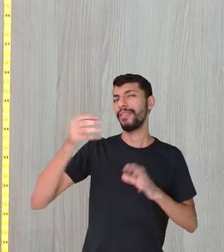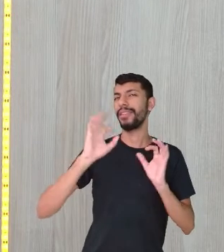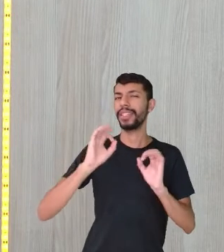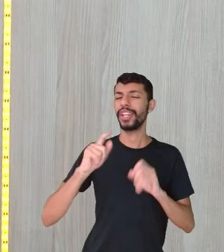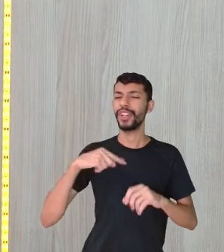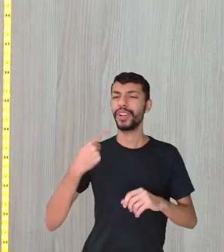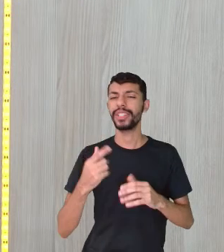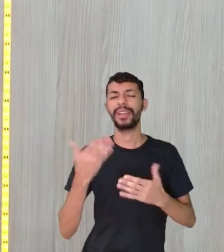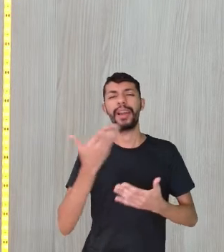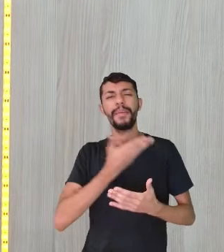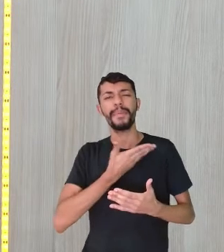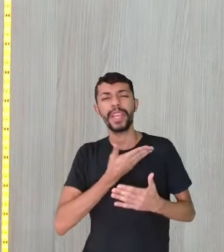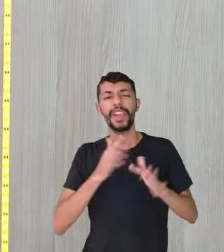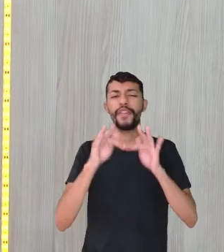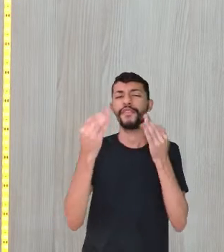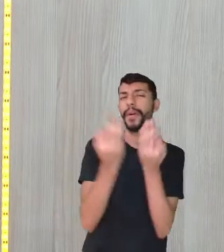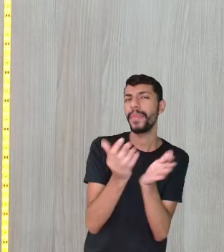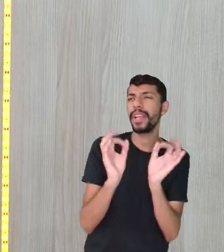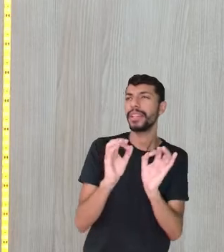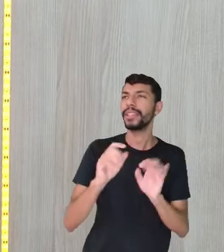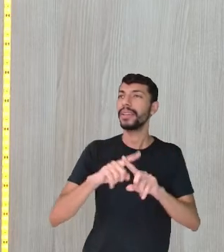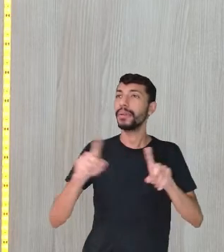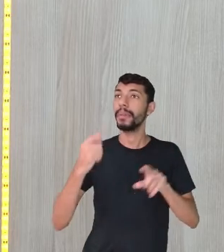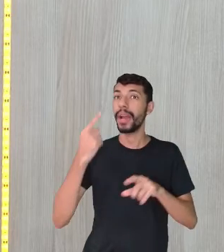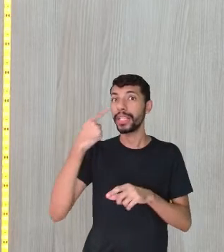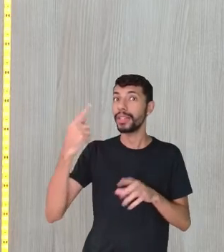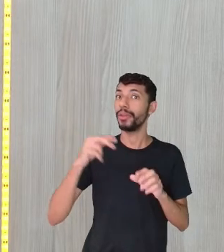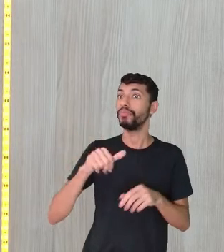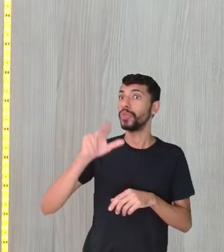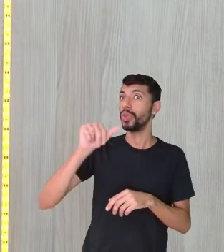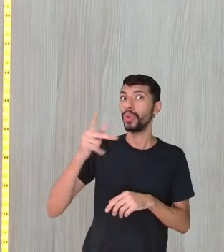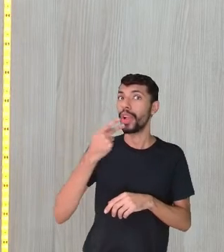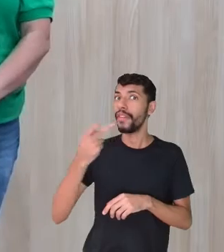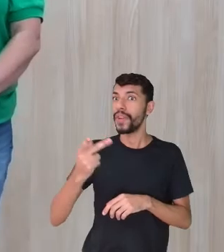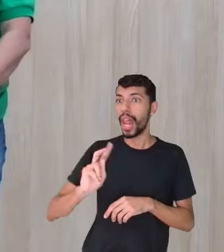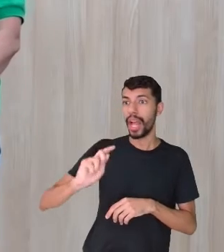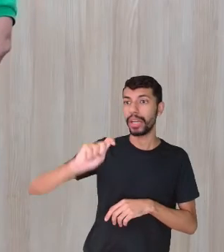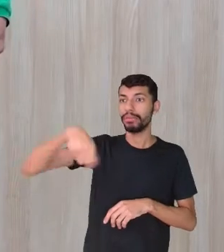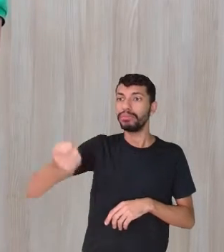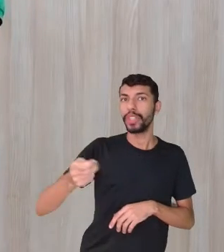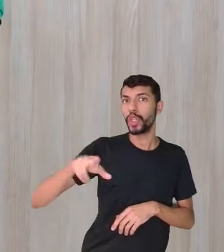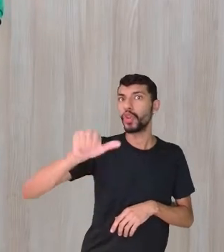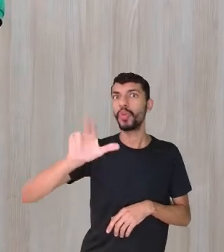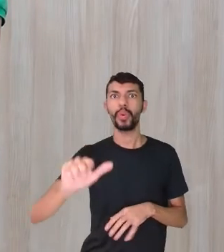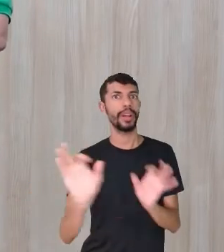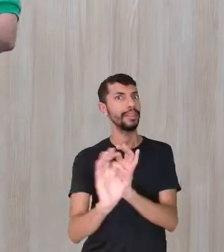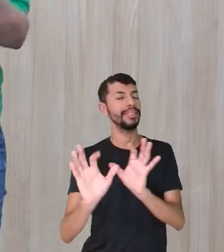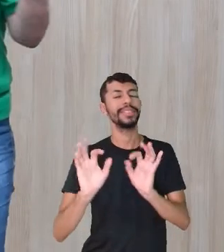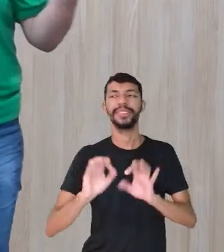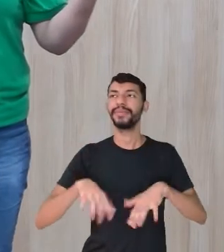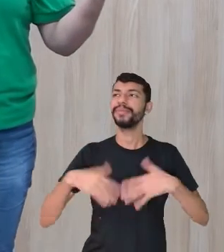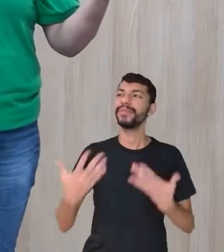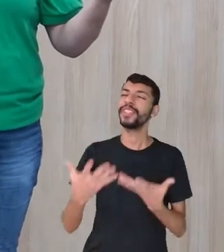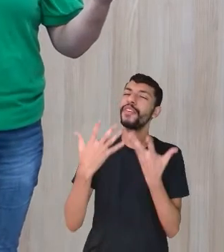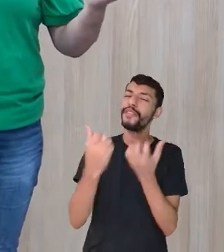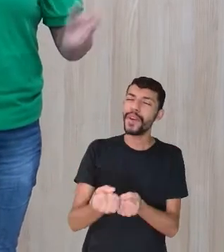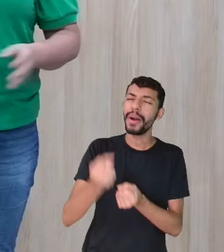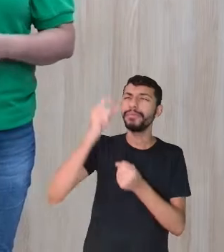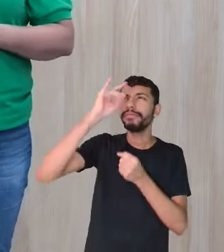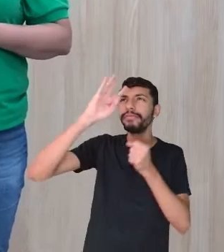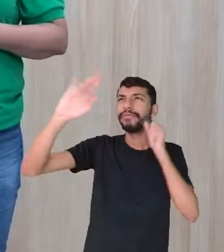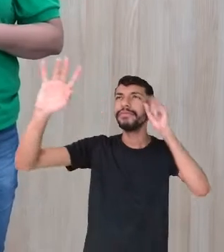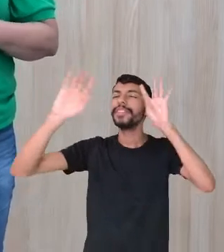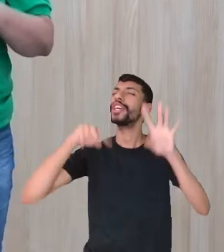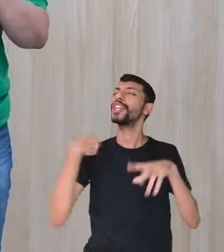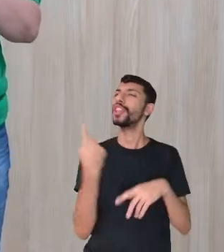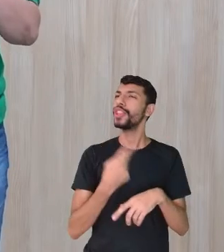nossos amigos. Mas quem sabe, né? Nunca diga nunca. Nunca diga nunca. Pois é. Então, por que não sonhar? Nós